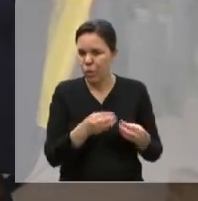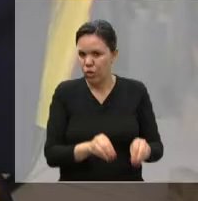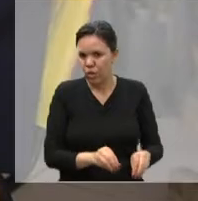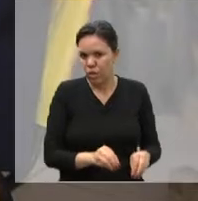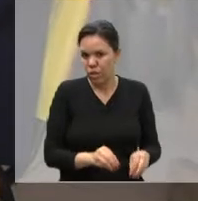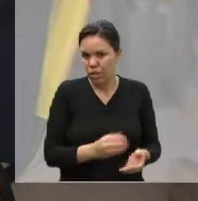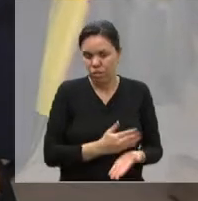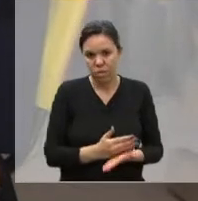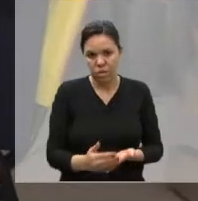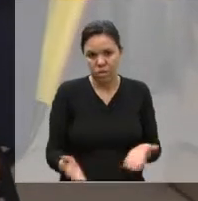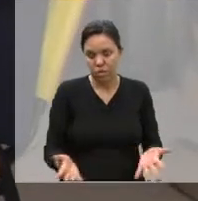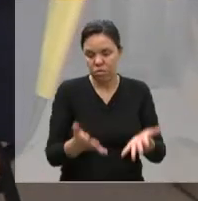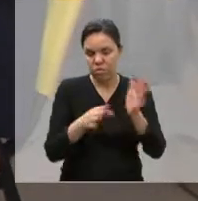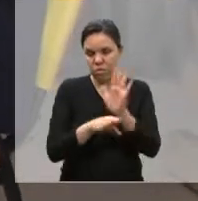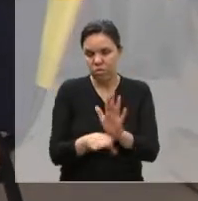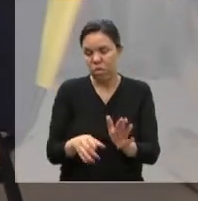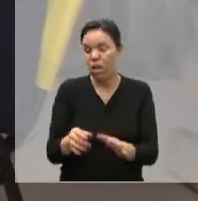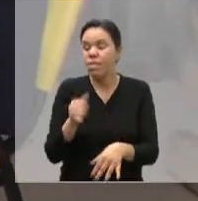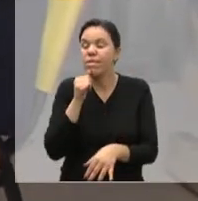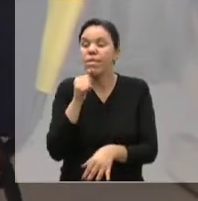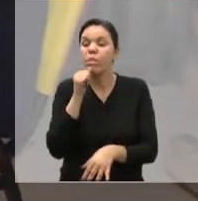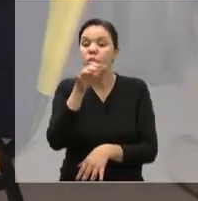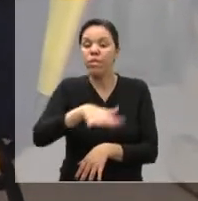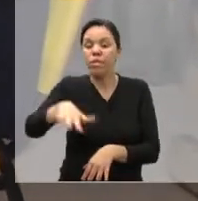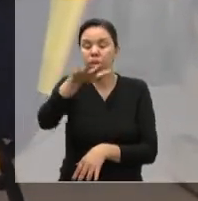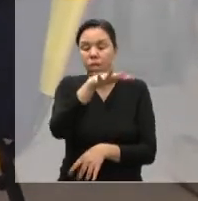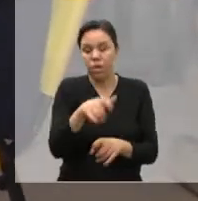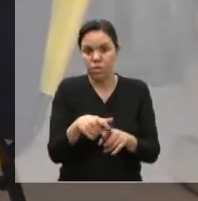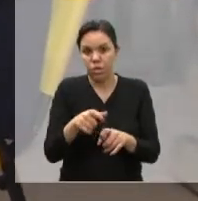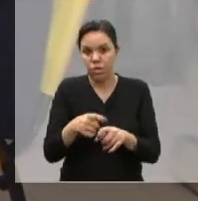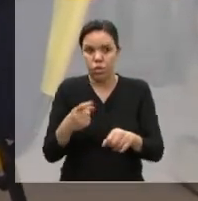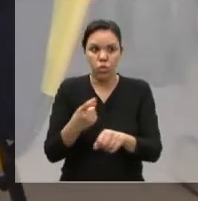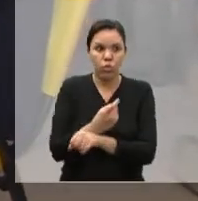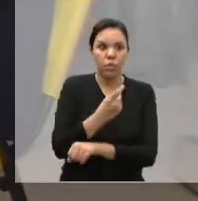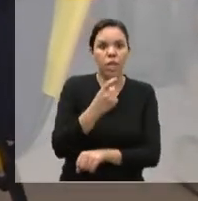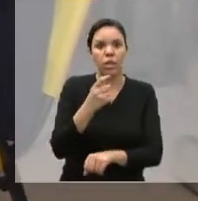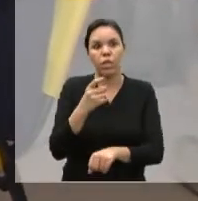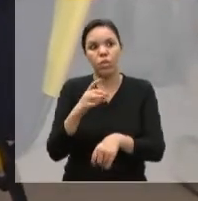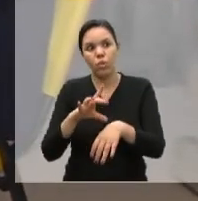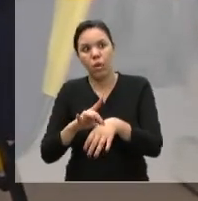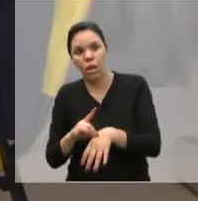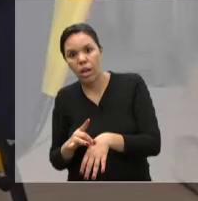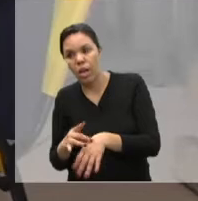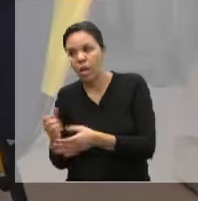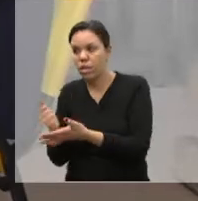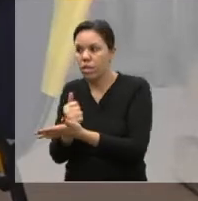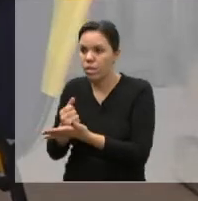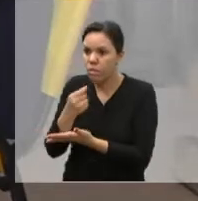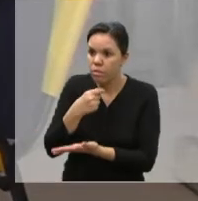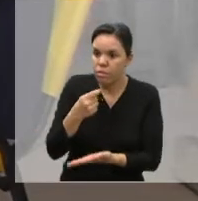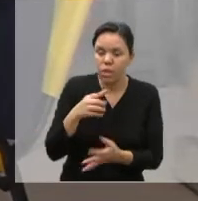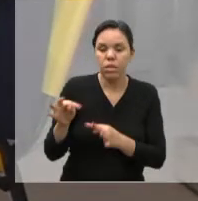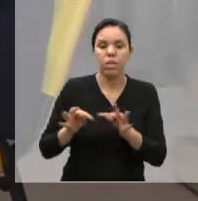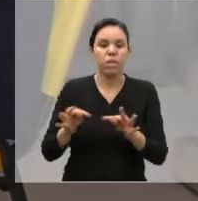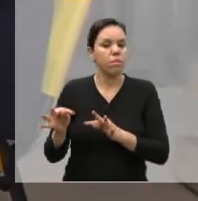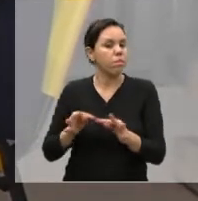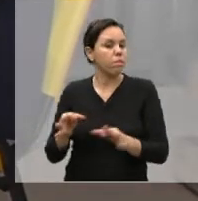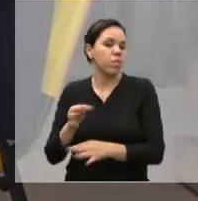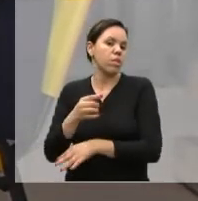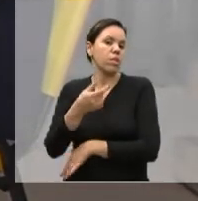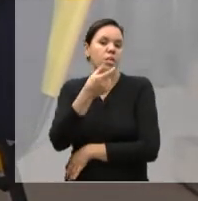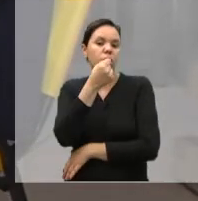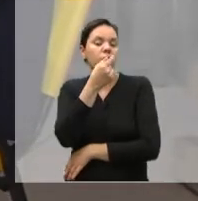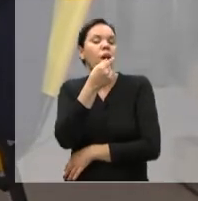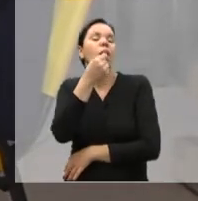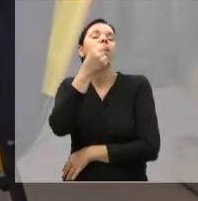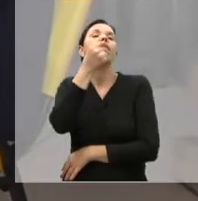de tratamentos, de vacinas, né? Tudo passa por isso. Eu queria saber de você, Angélica, por exemplo, qual que é o papel da escola? A